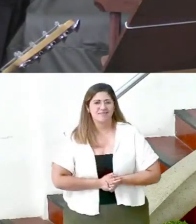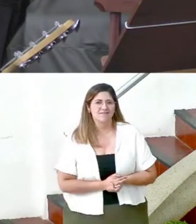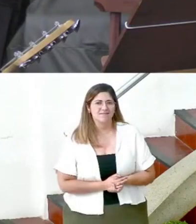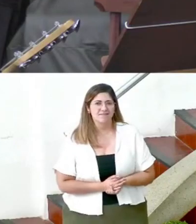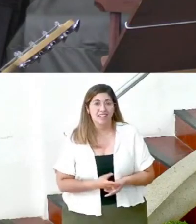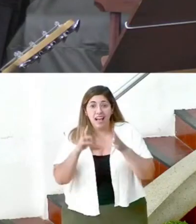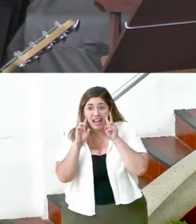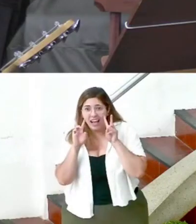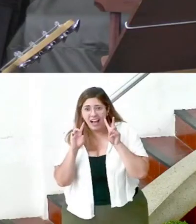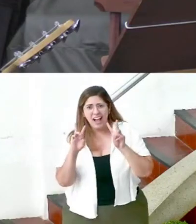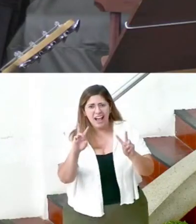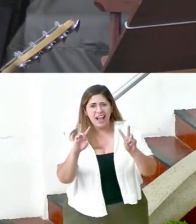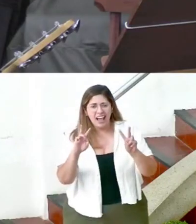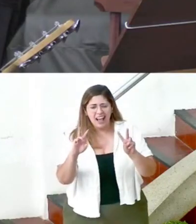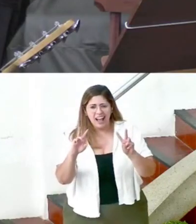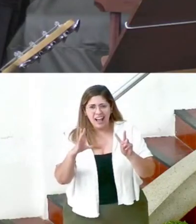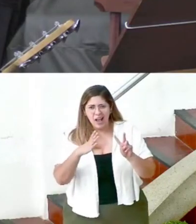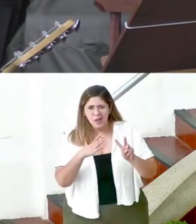nossos filhos